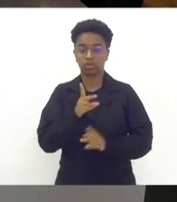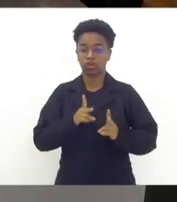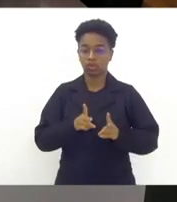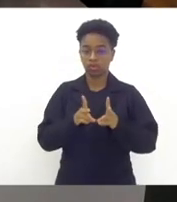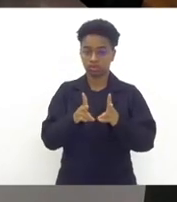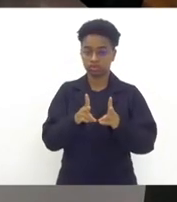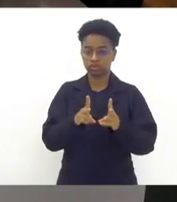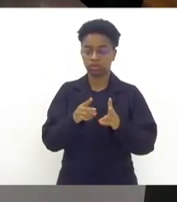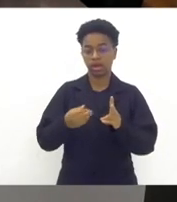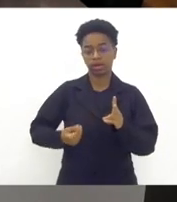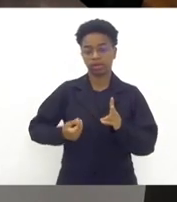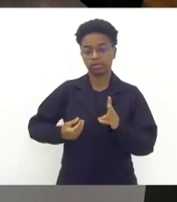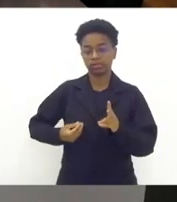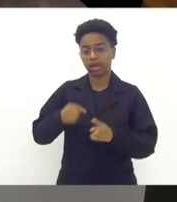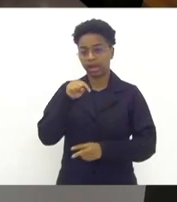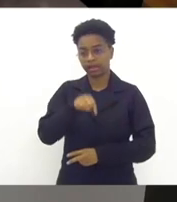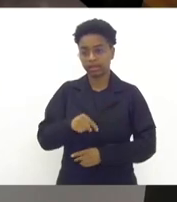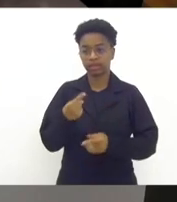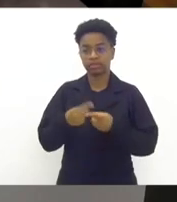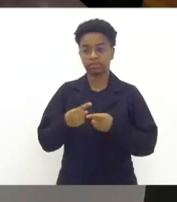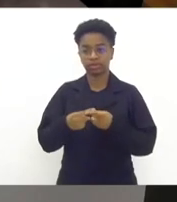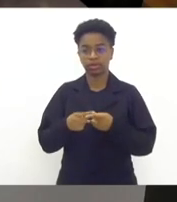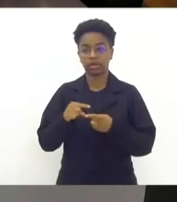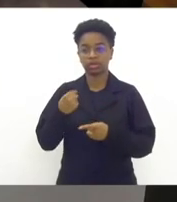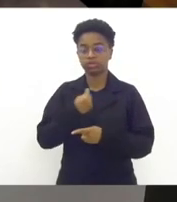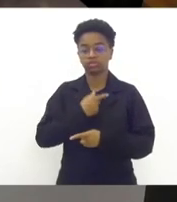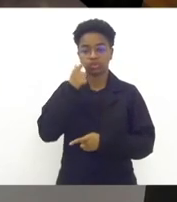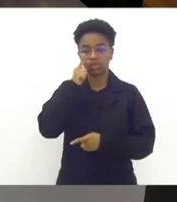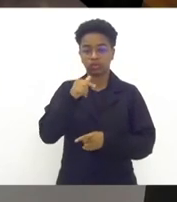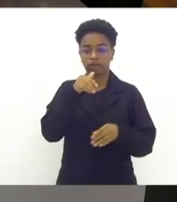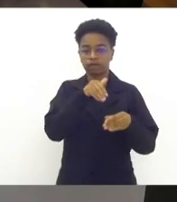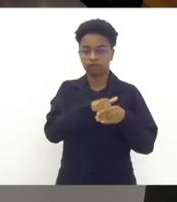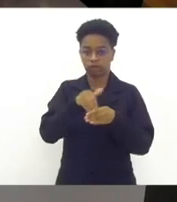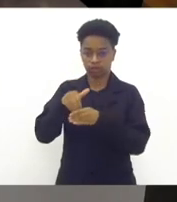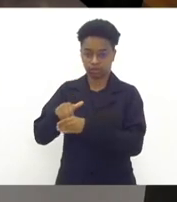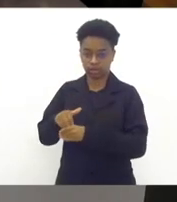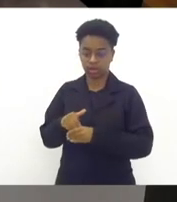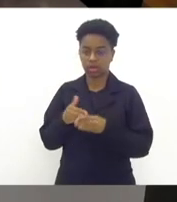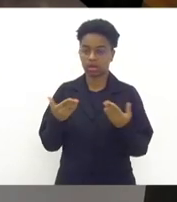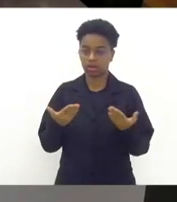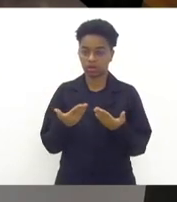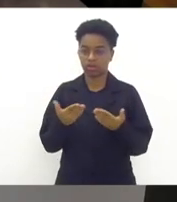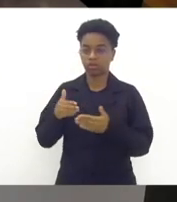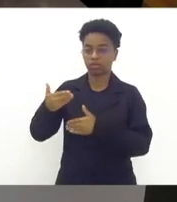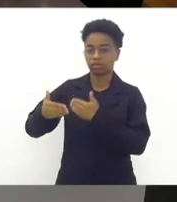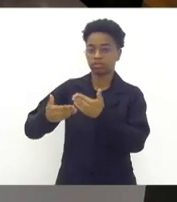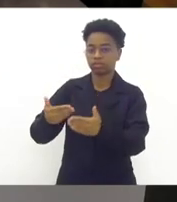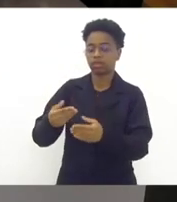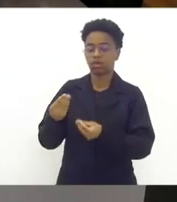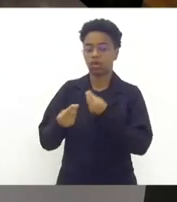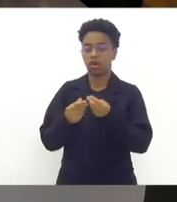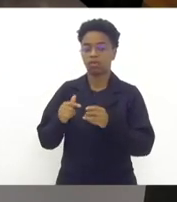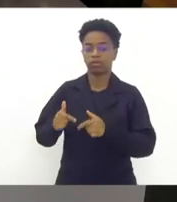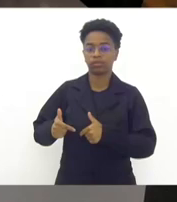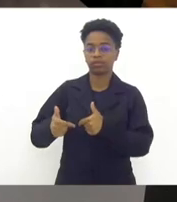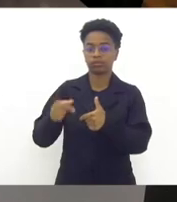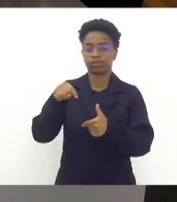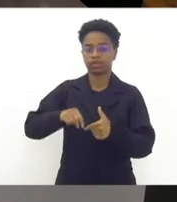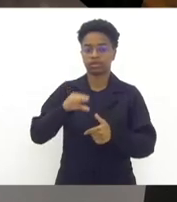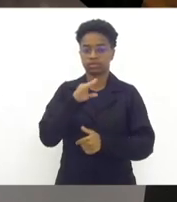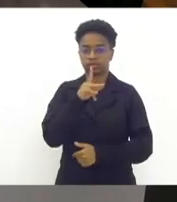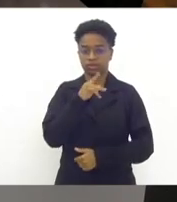continue online para que a gente possa votar aqui os próximos procedimentos dessa